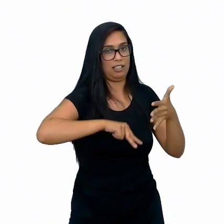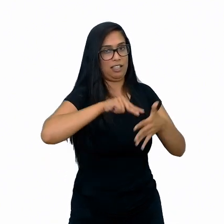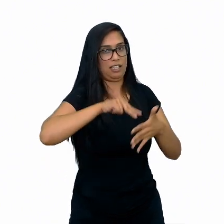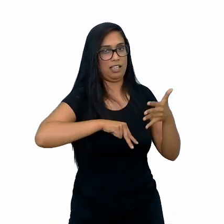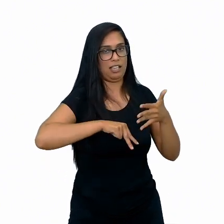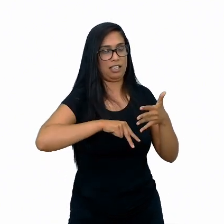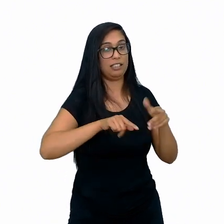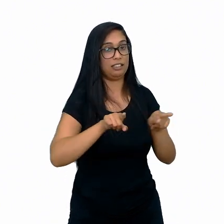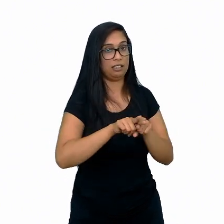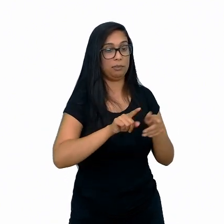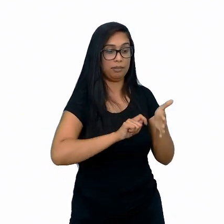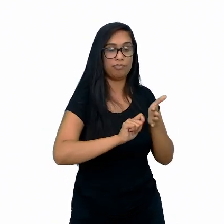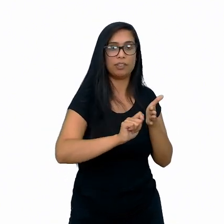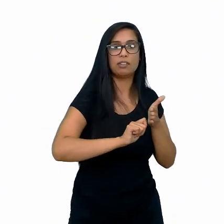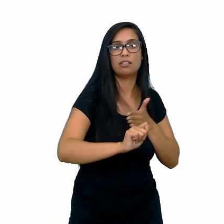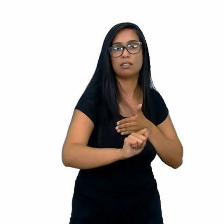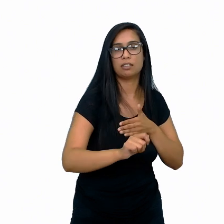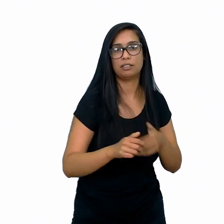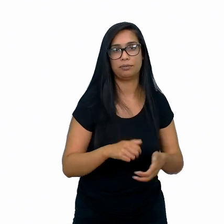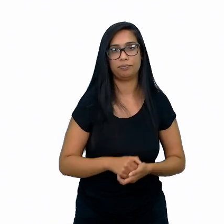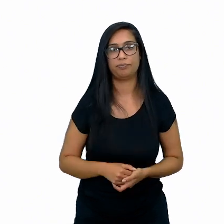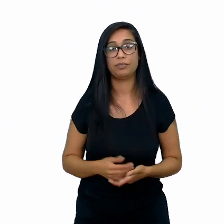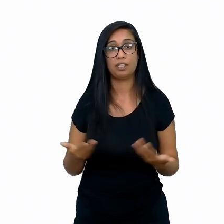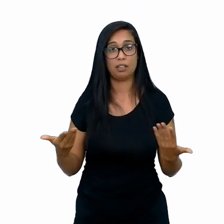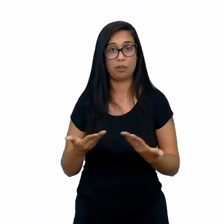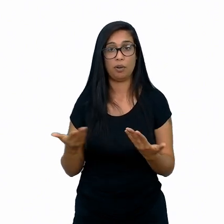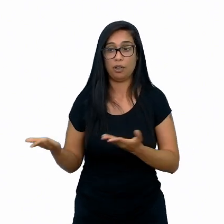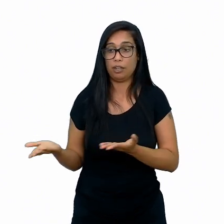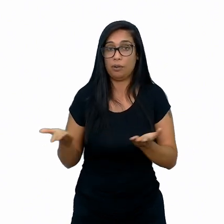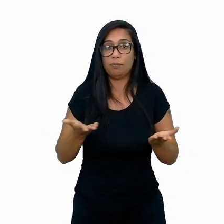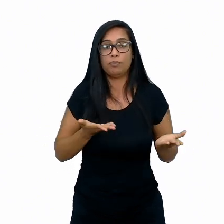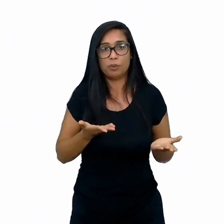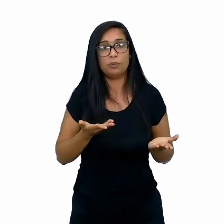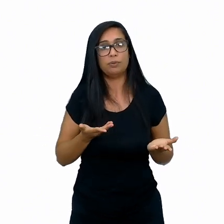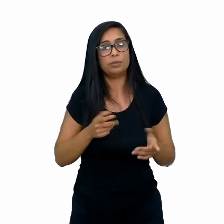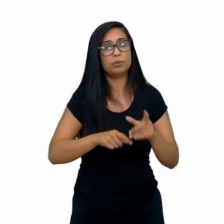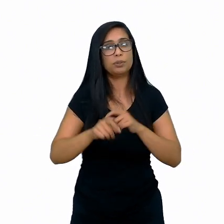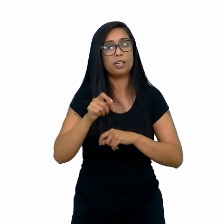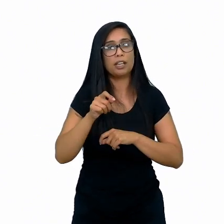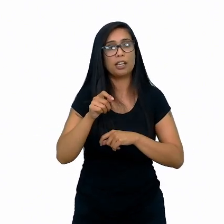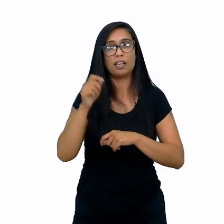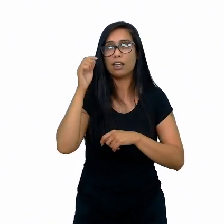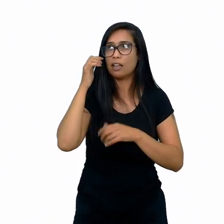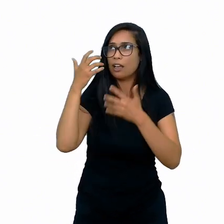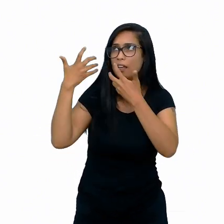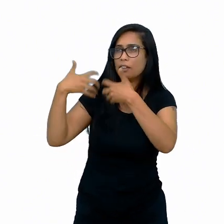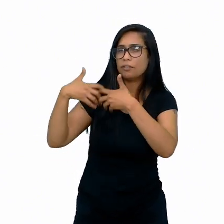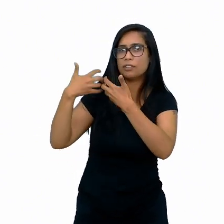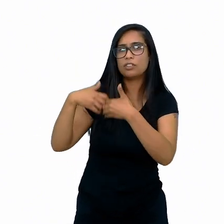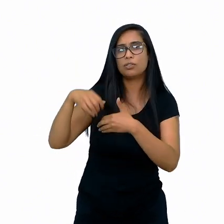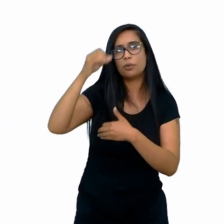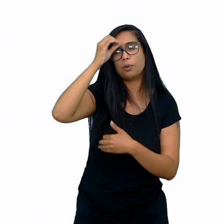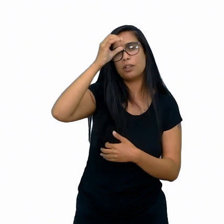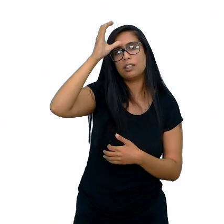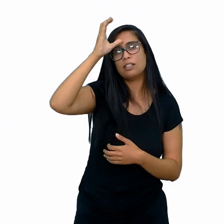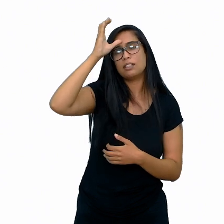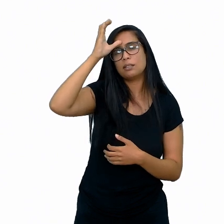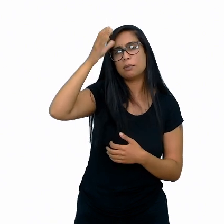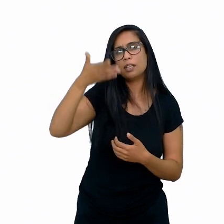E agora eu convido vocês a refletirem comigo sobre quais conhecimentos